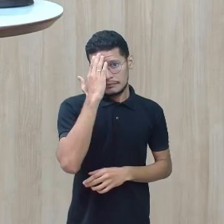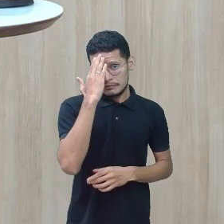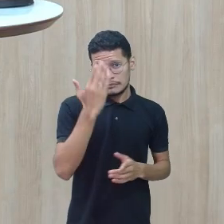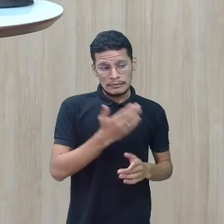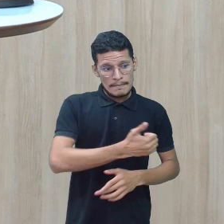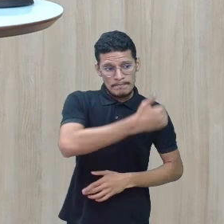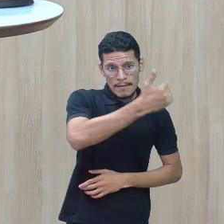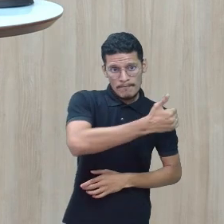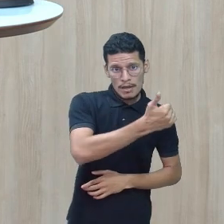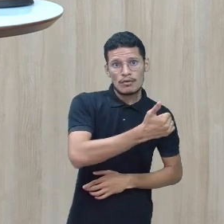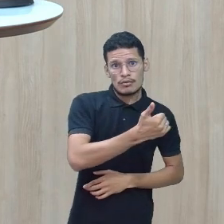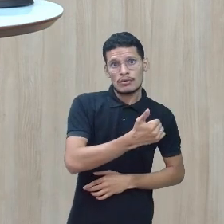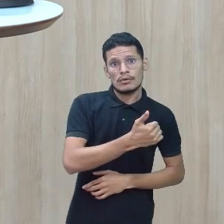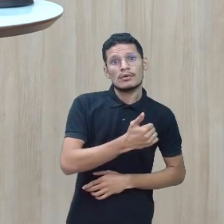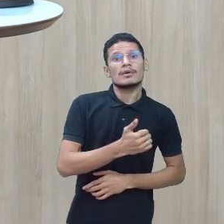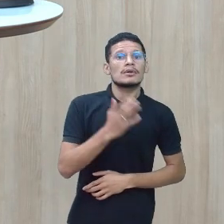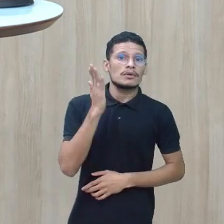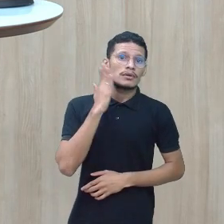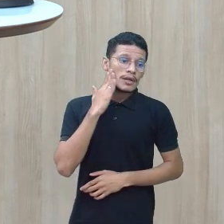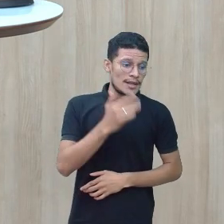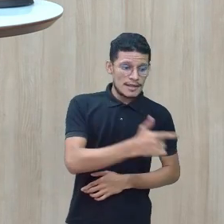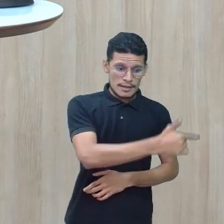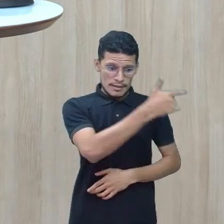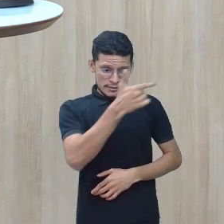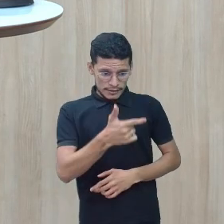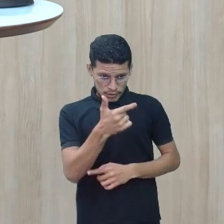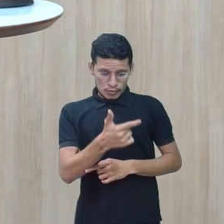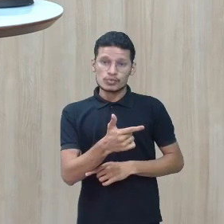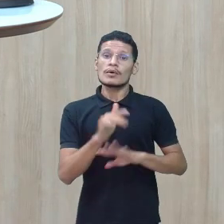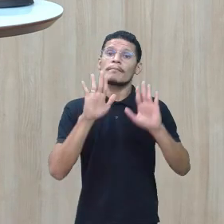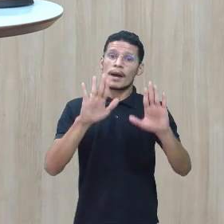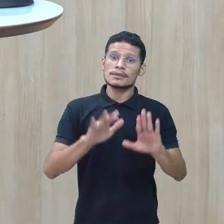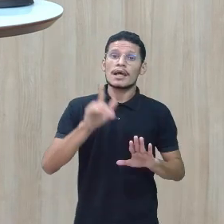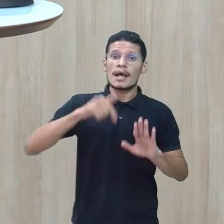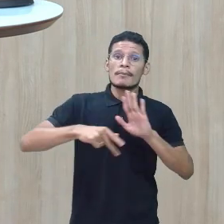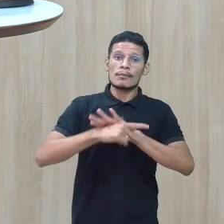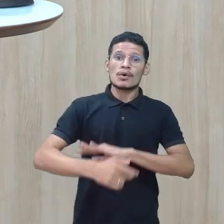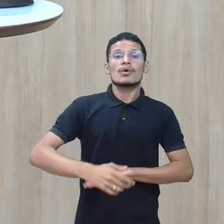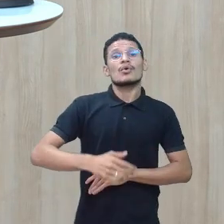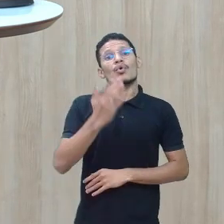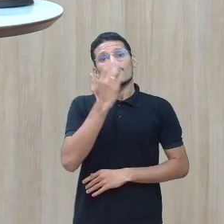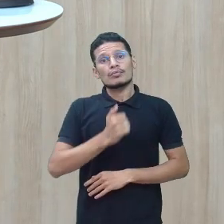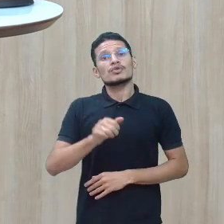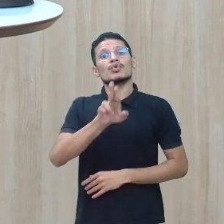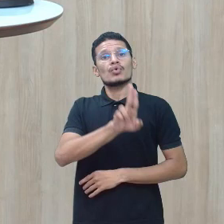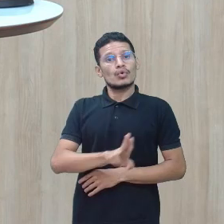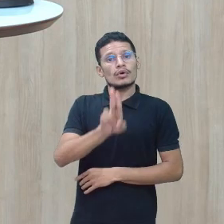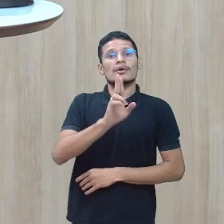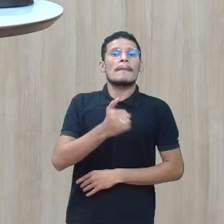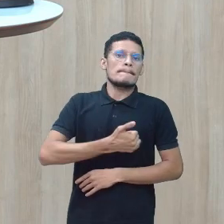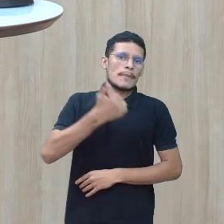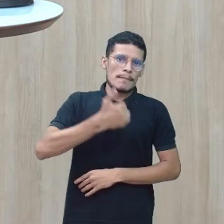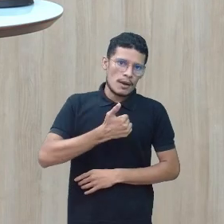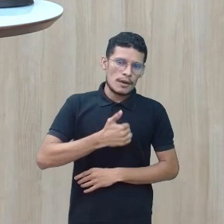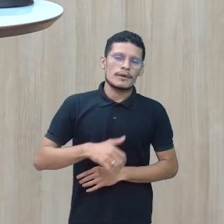nível trófico. Ele está no segundo nível trófico, mas ele é um consumidor